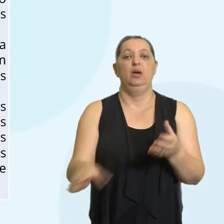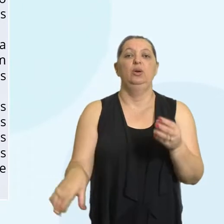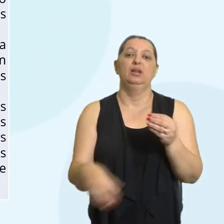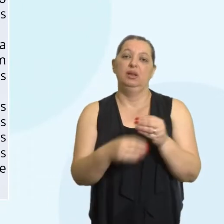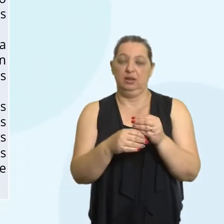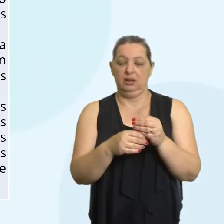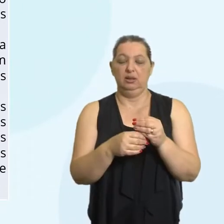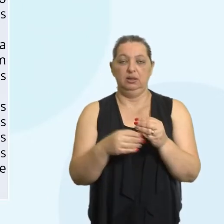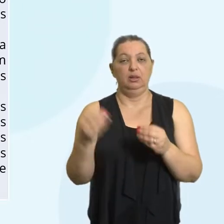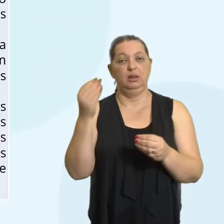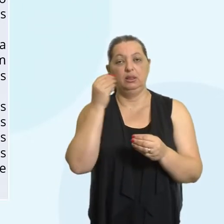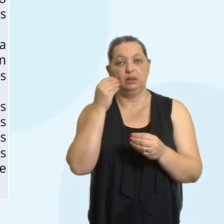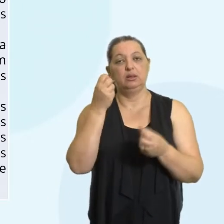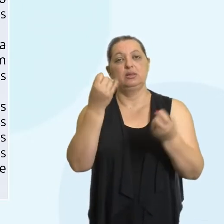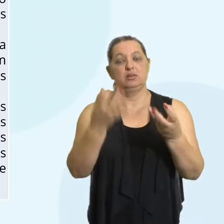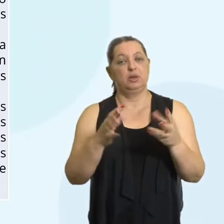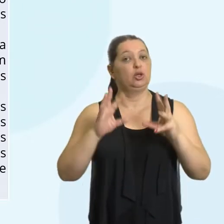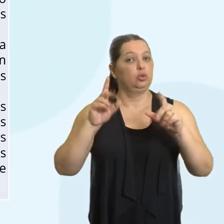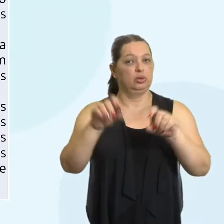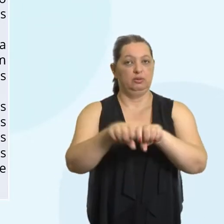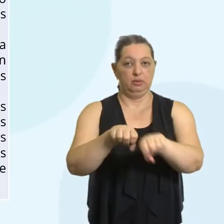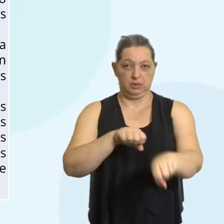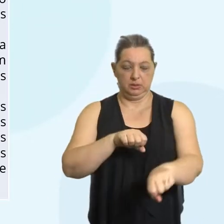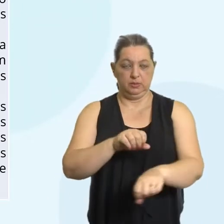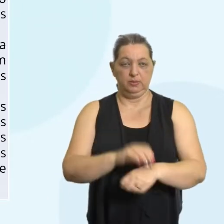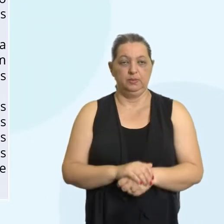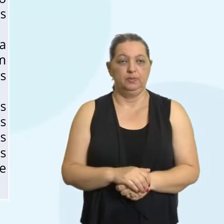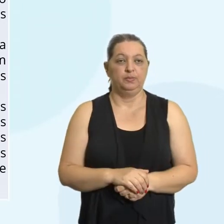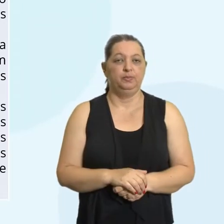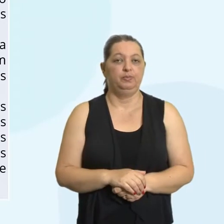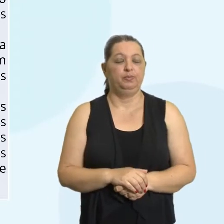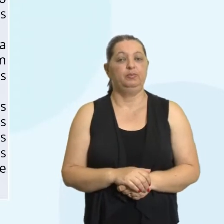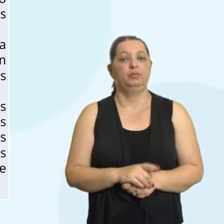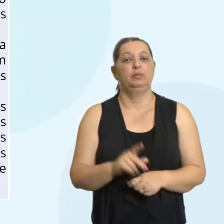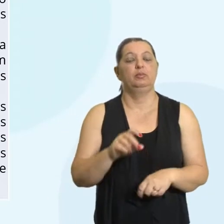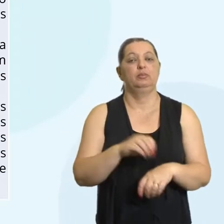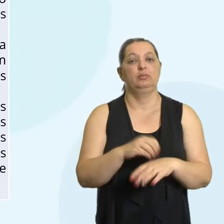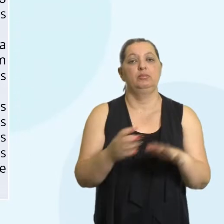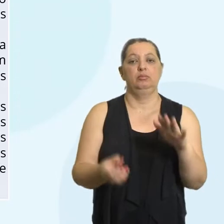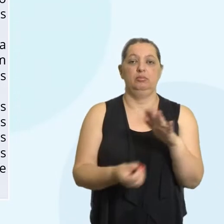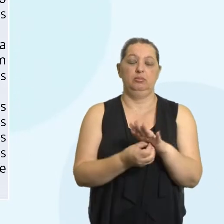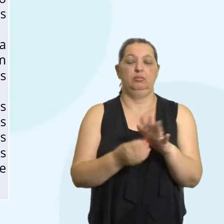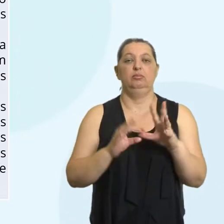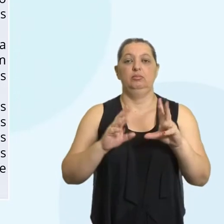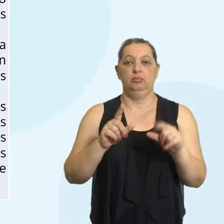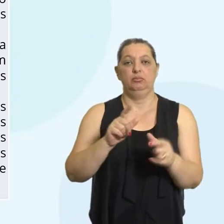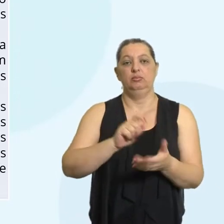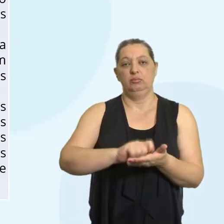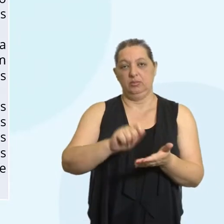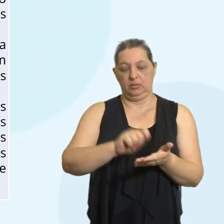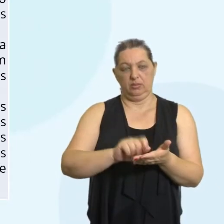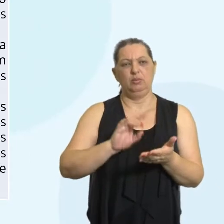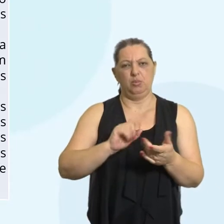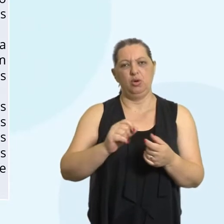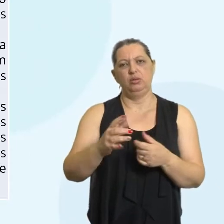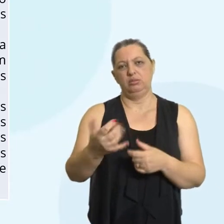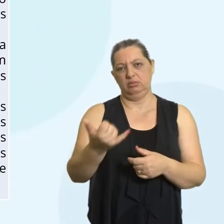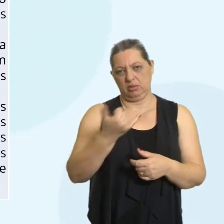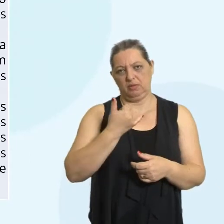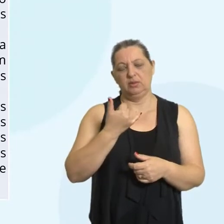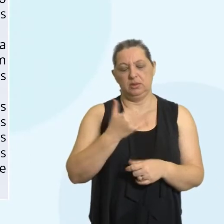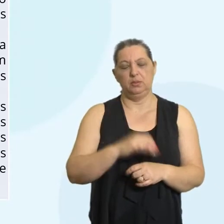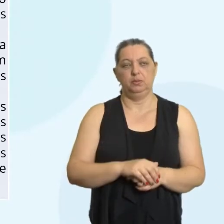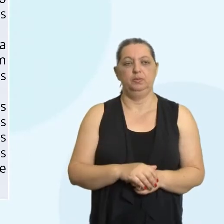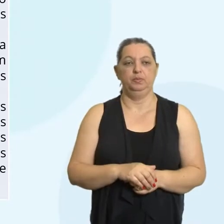todas essas formações é vai estar lá no repositório escrito tinha quem quiser usar pode usar me avisa se quiser